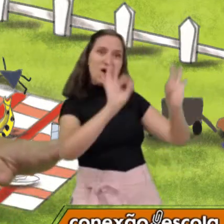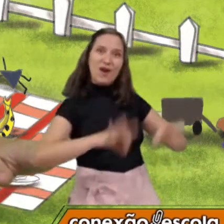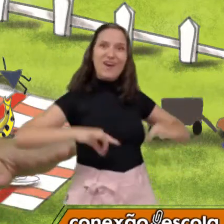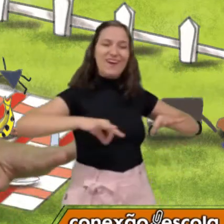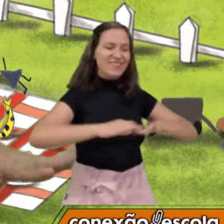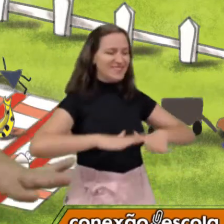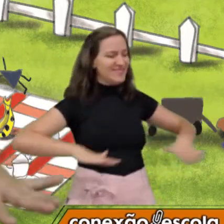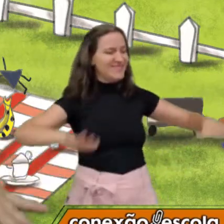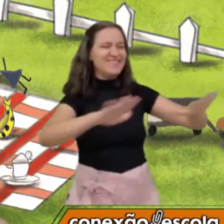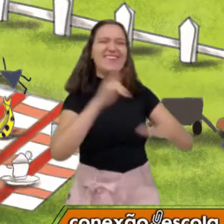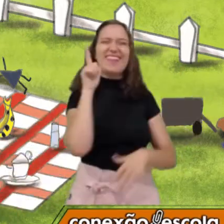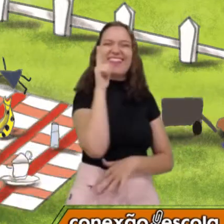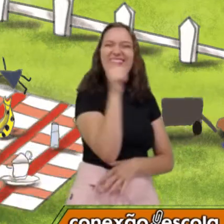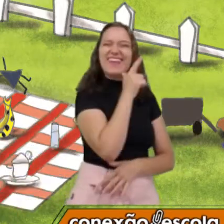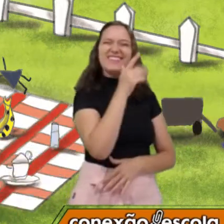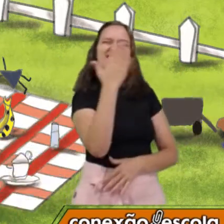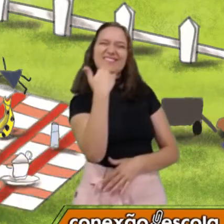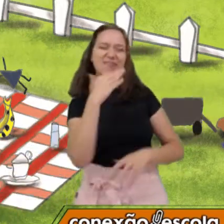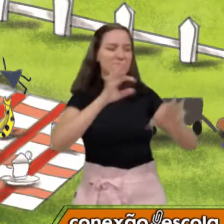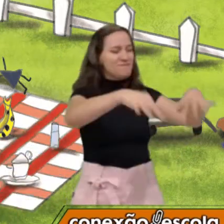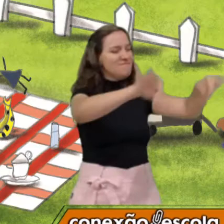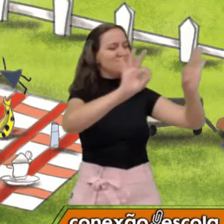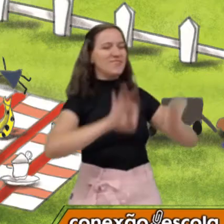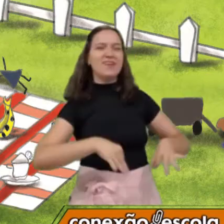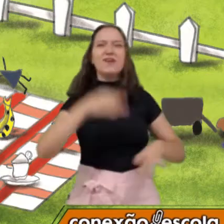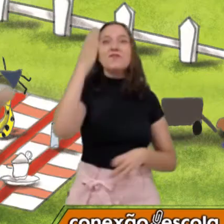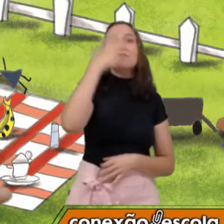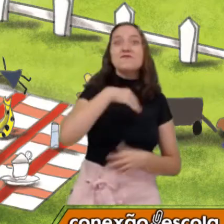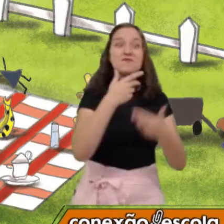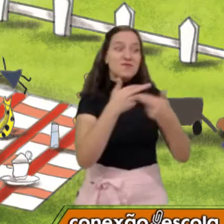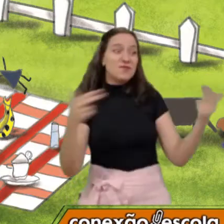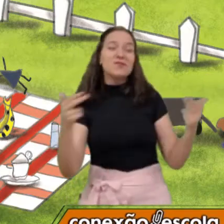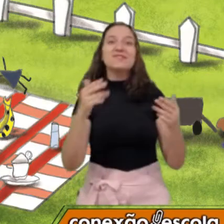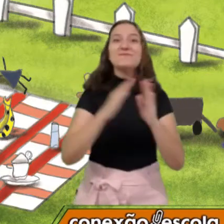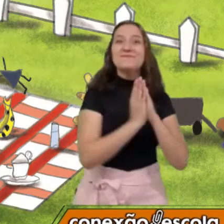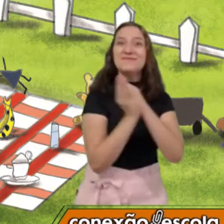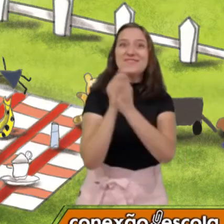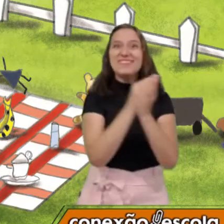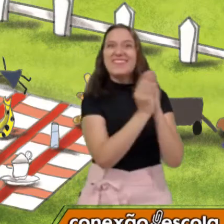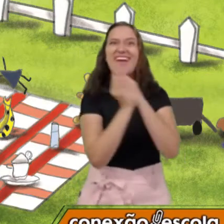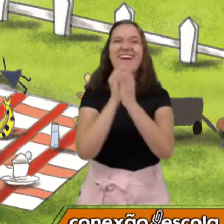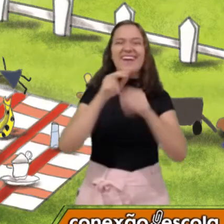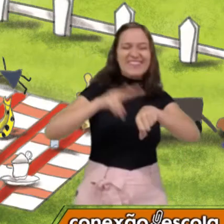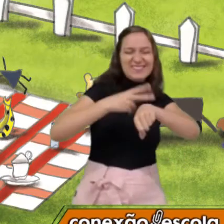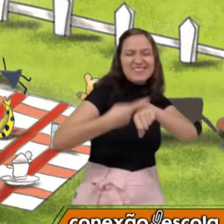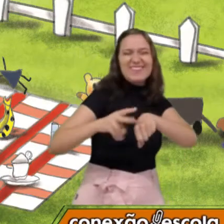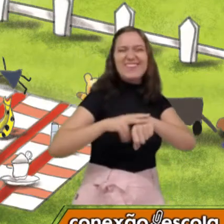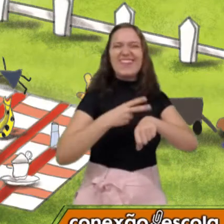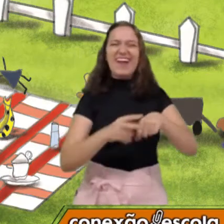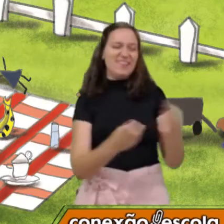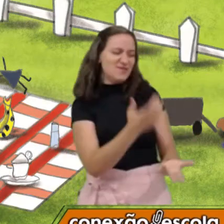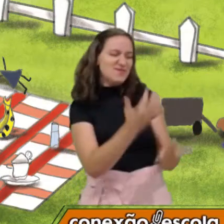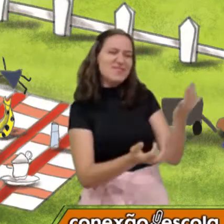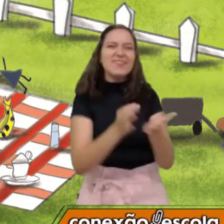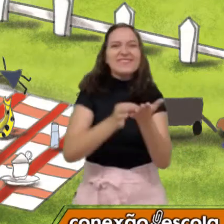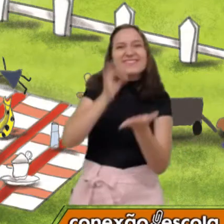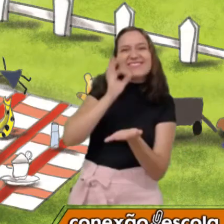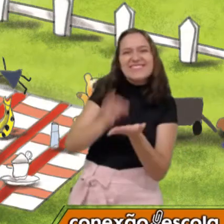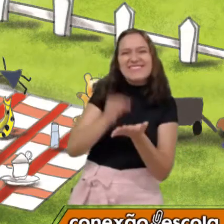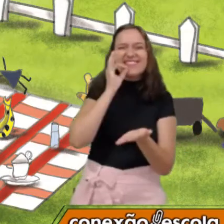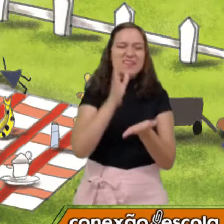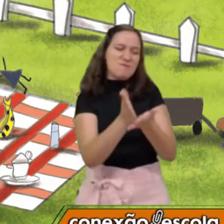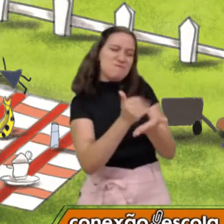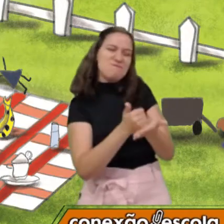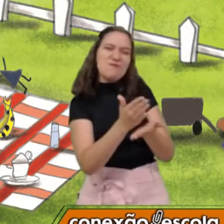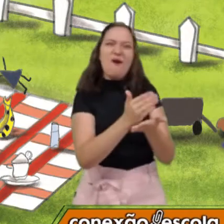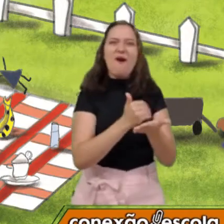foi organizar levou o tapetes e frutas bonecas e trufas fogão cafeteira bolo xícaras